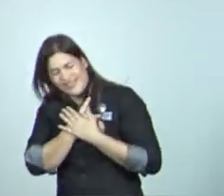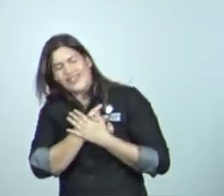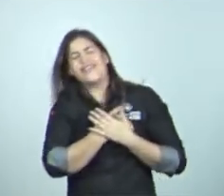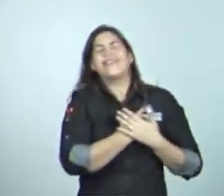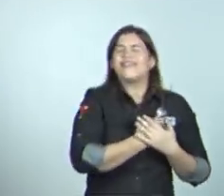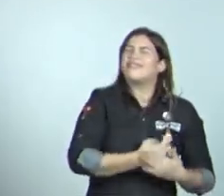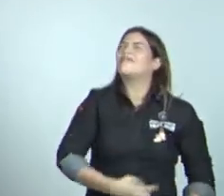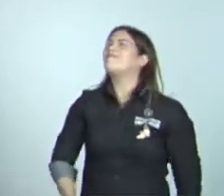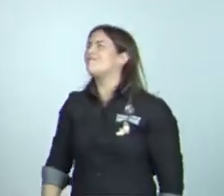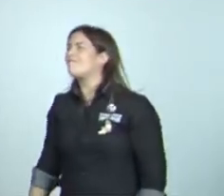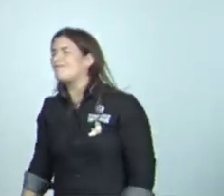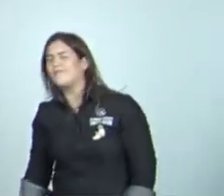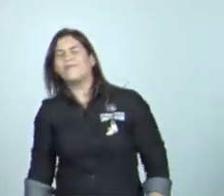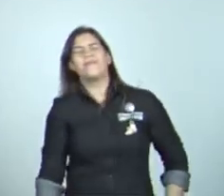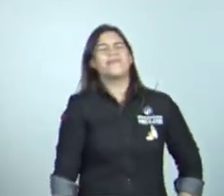o